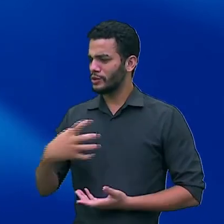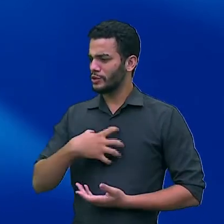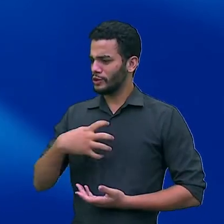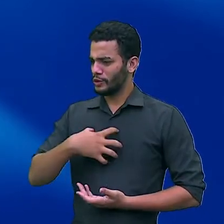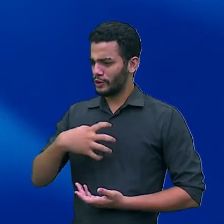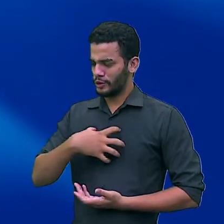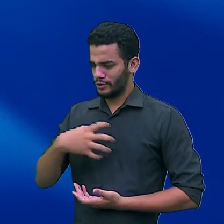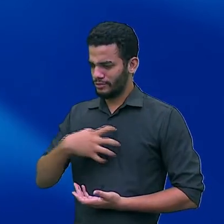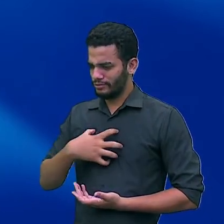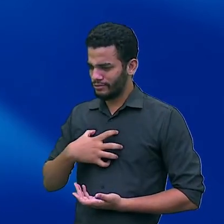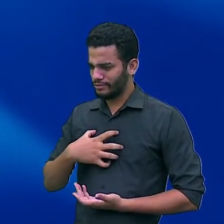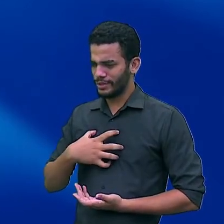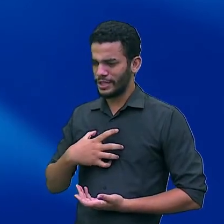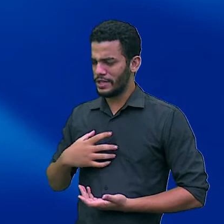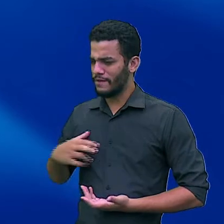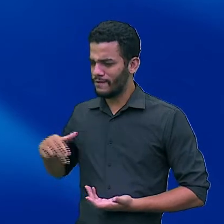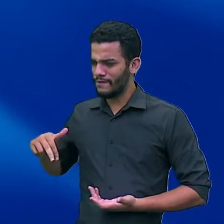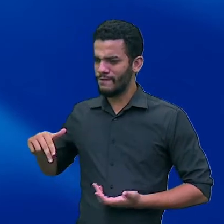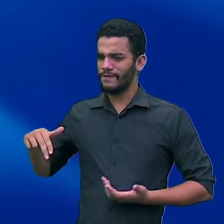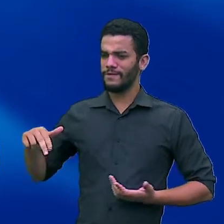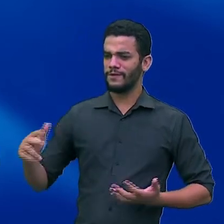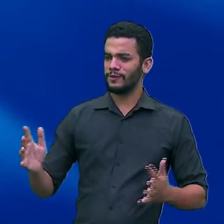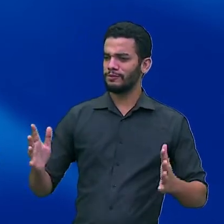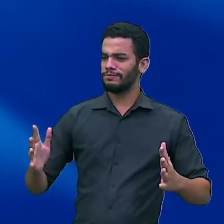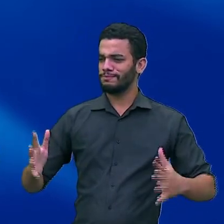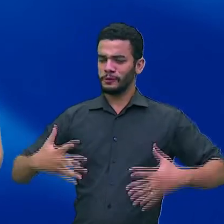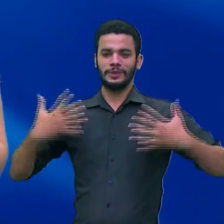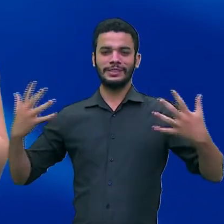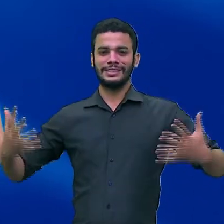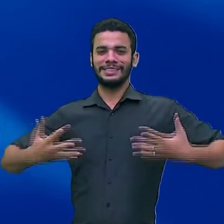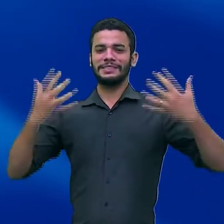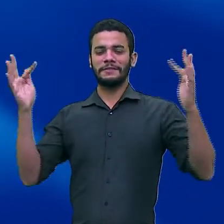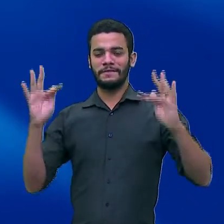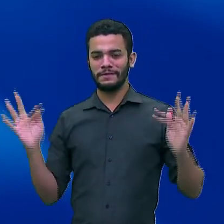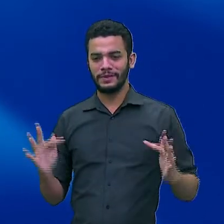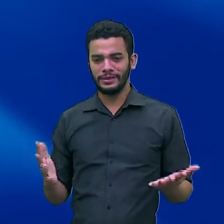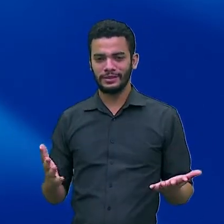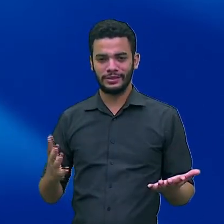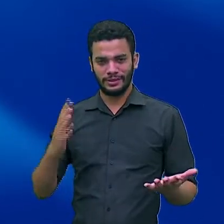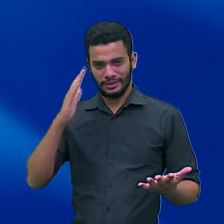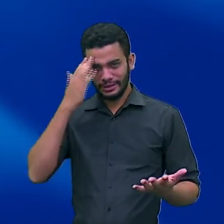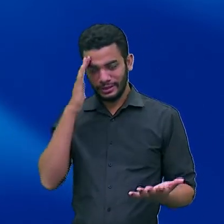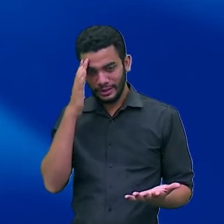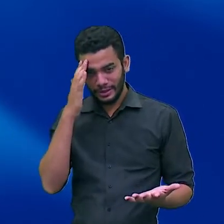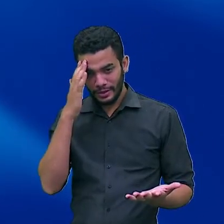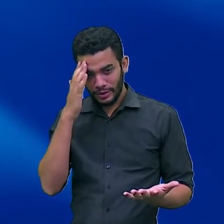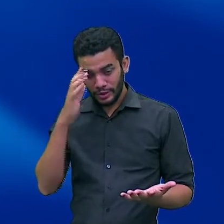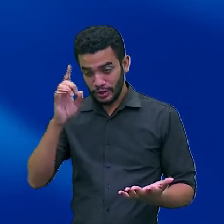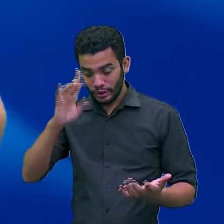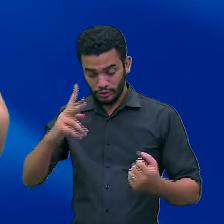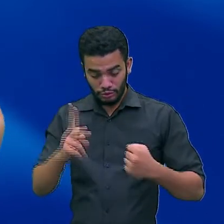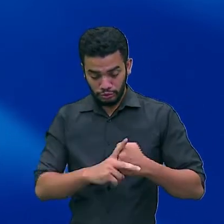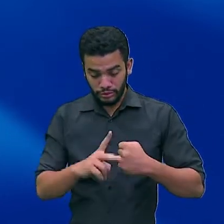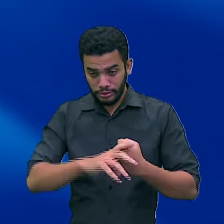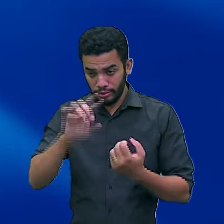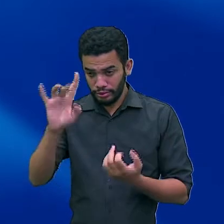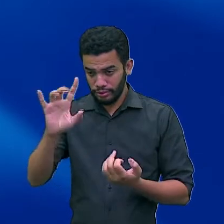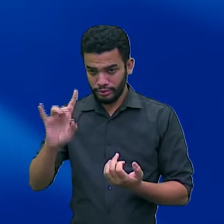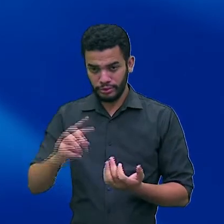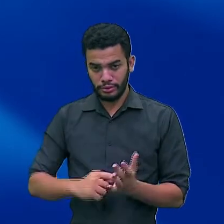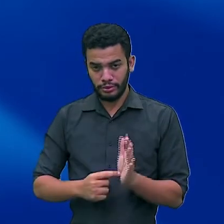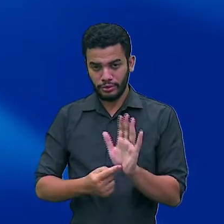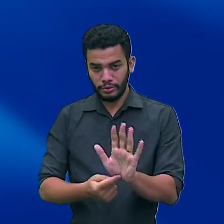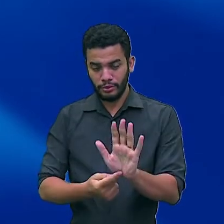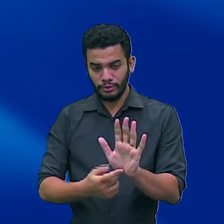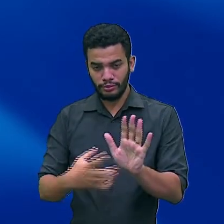ela fica feliz. Todos esses verbos aí, eles indicam, eles expressam uma condição que